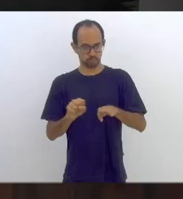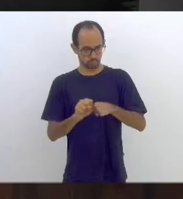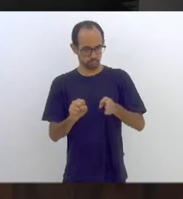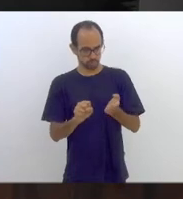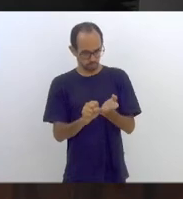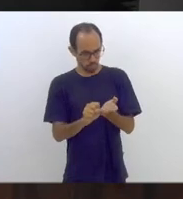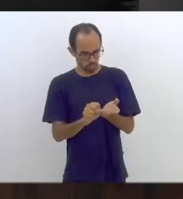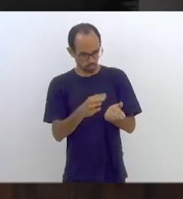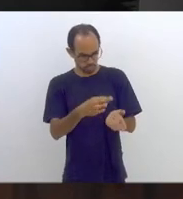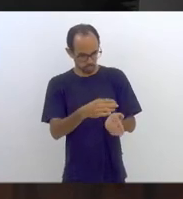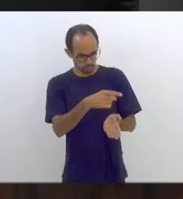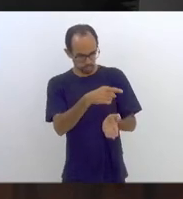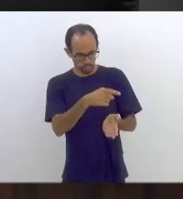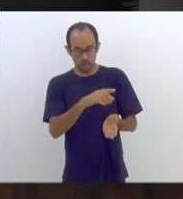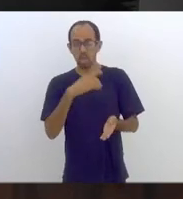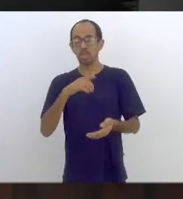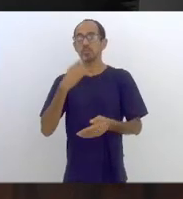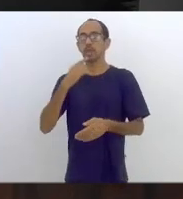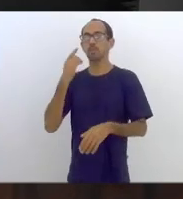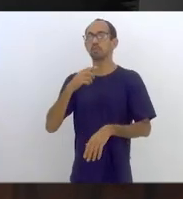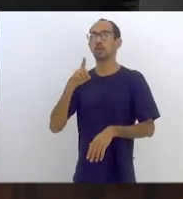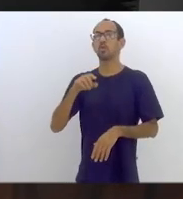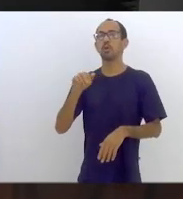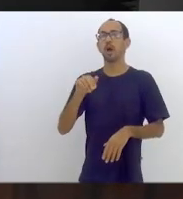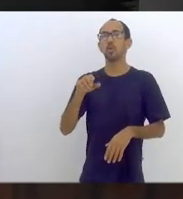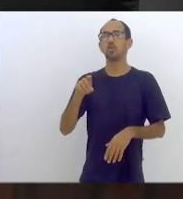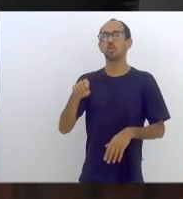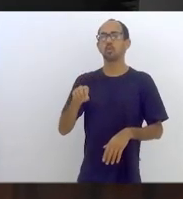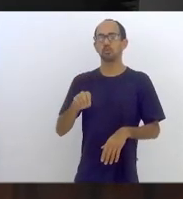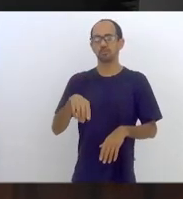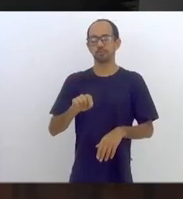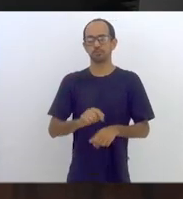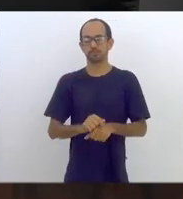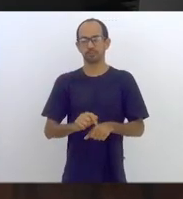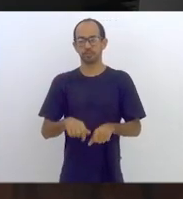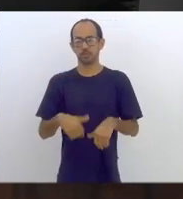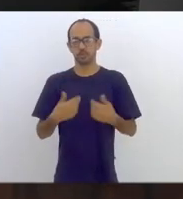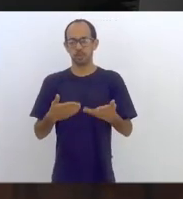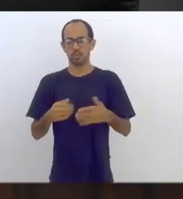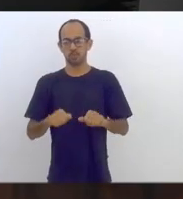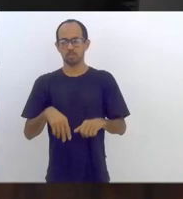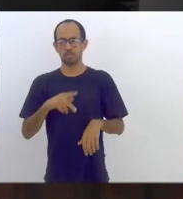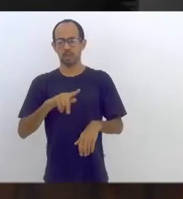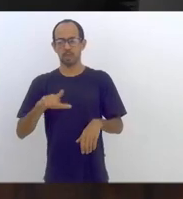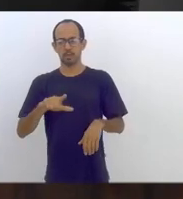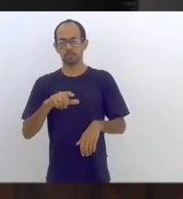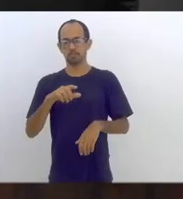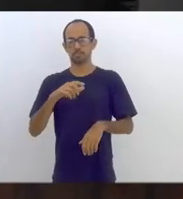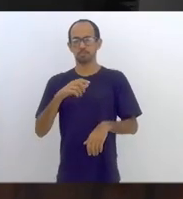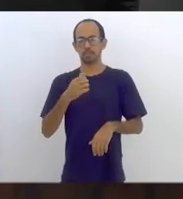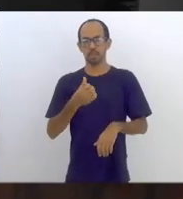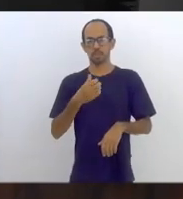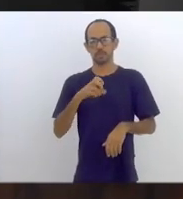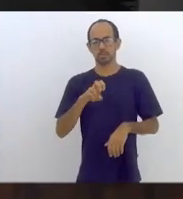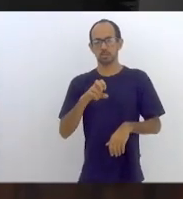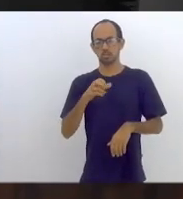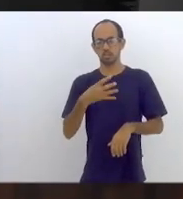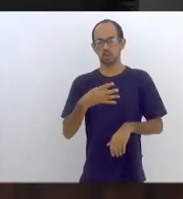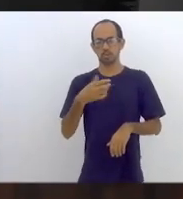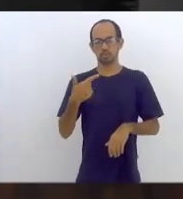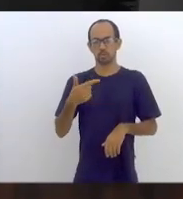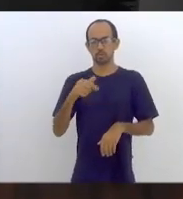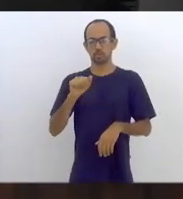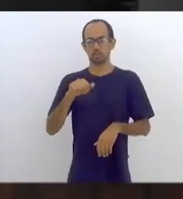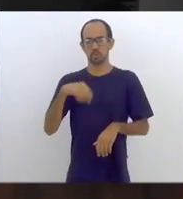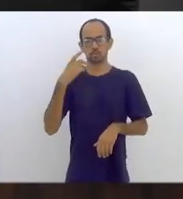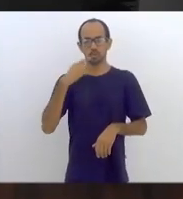retirada pedido do deputado deodalto em regime de urgência e discussão entre projeto de lei 6452 de 22 de autoria Deputado André